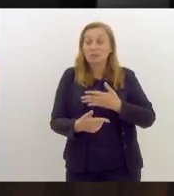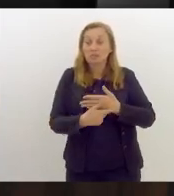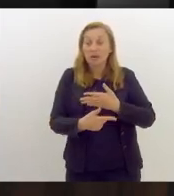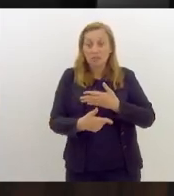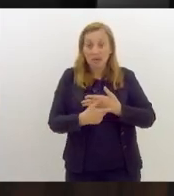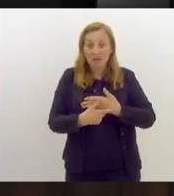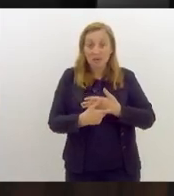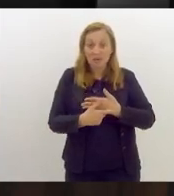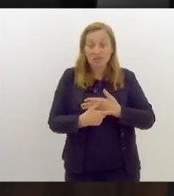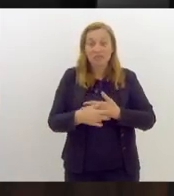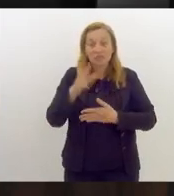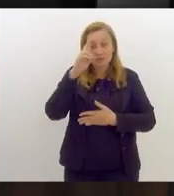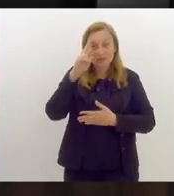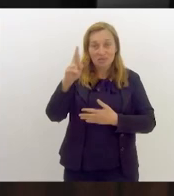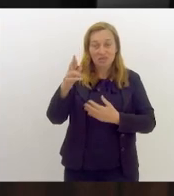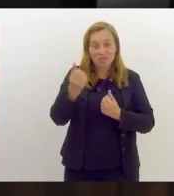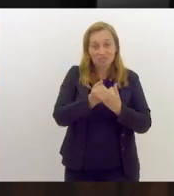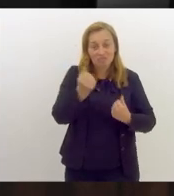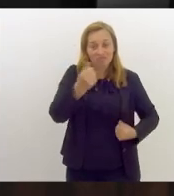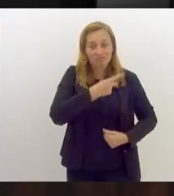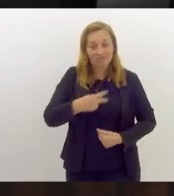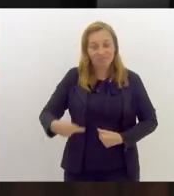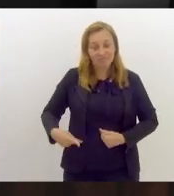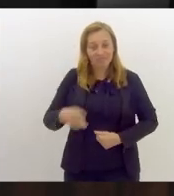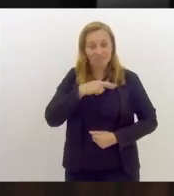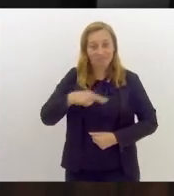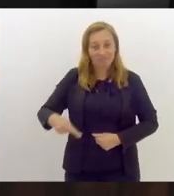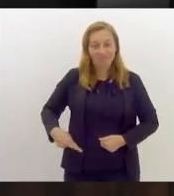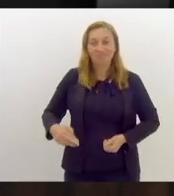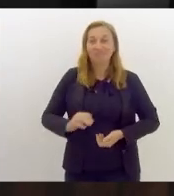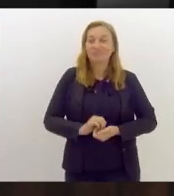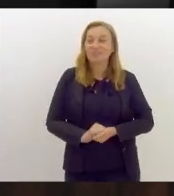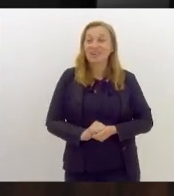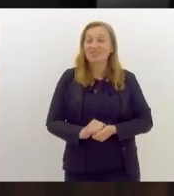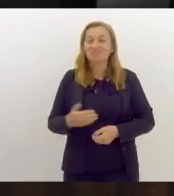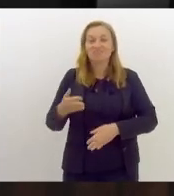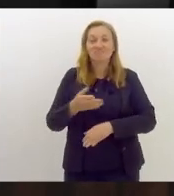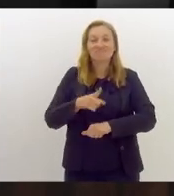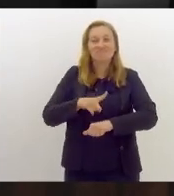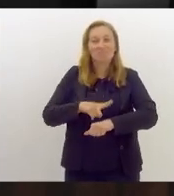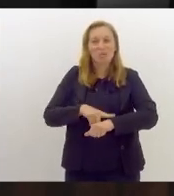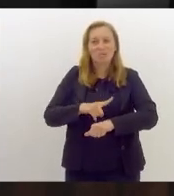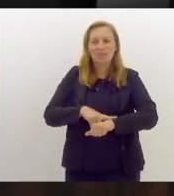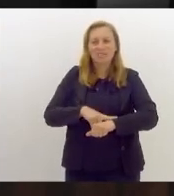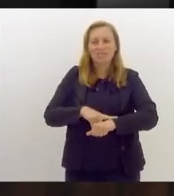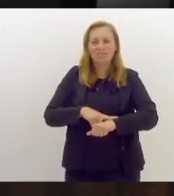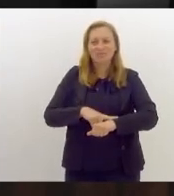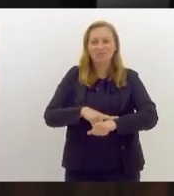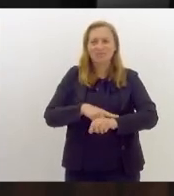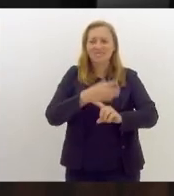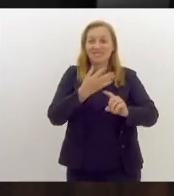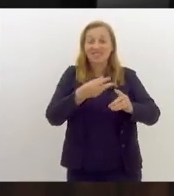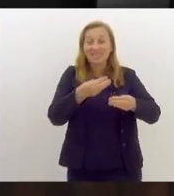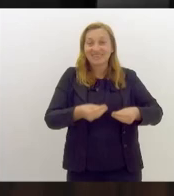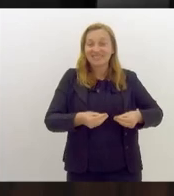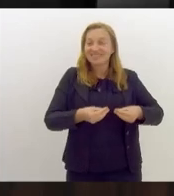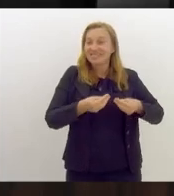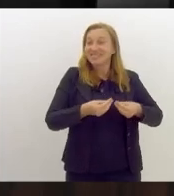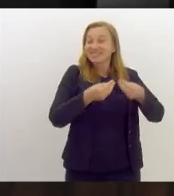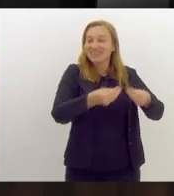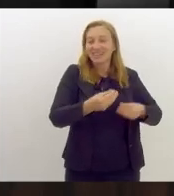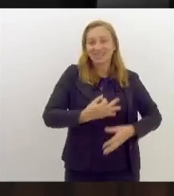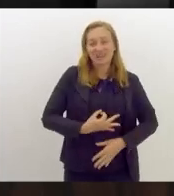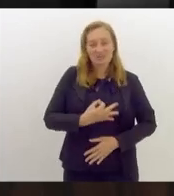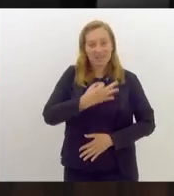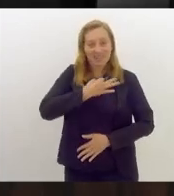cargo eletivo de vice-presidente da República é chegado o momento solene de entrega da